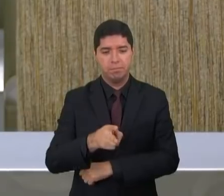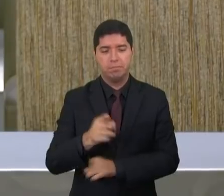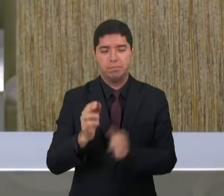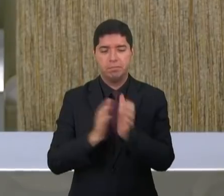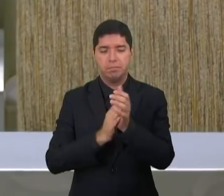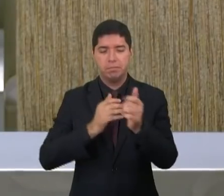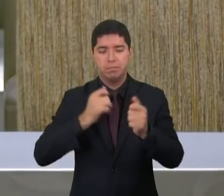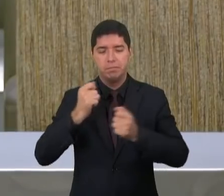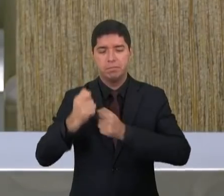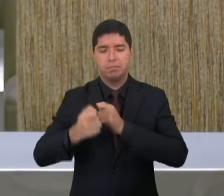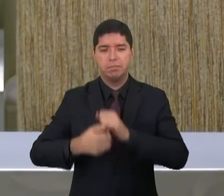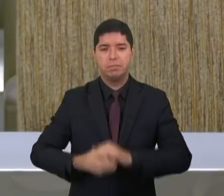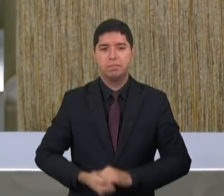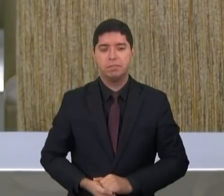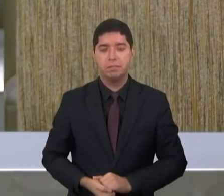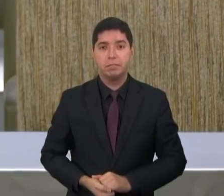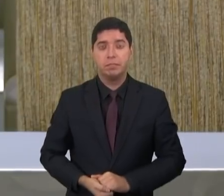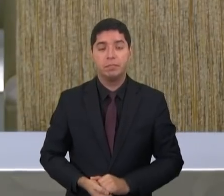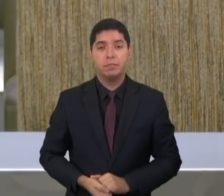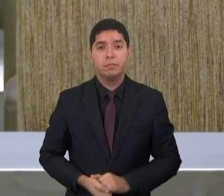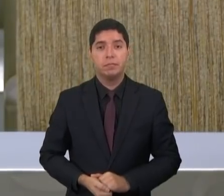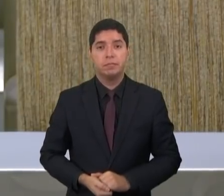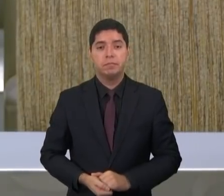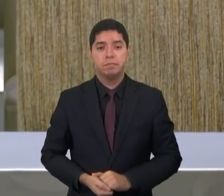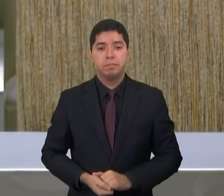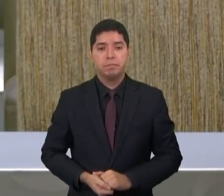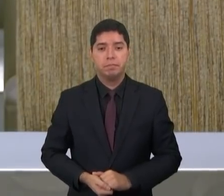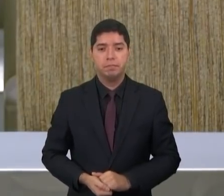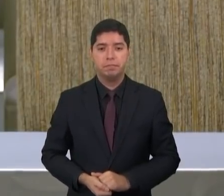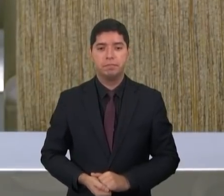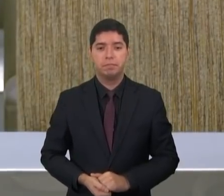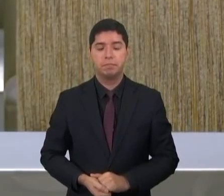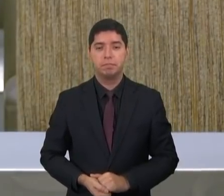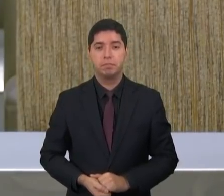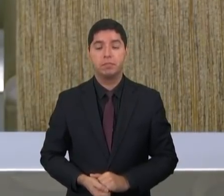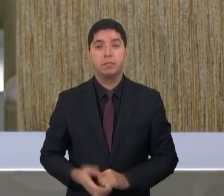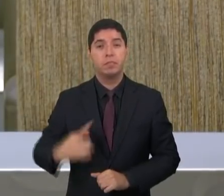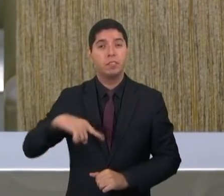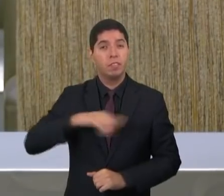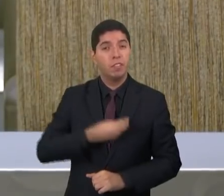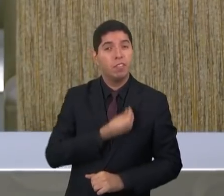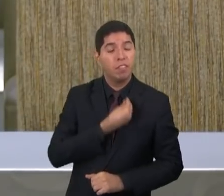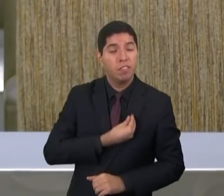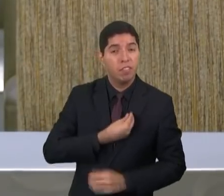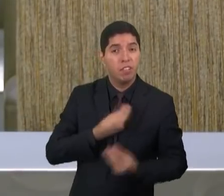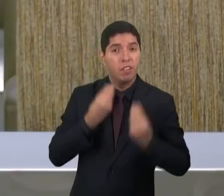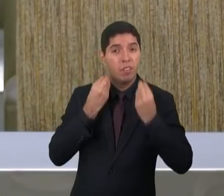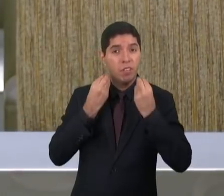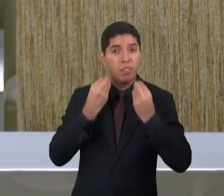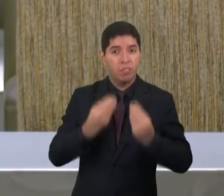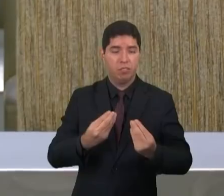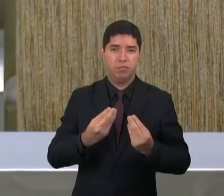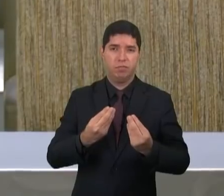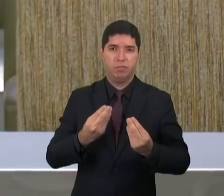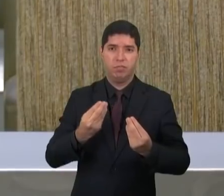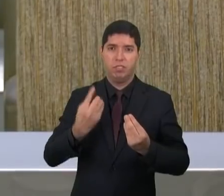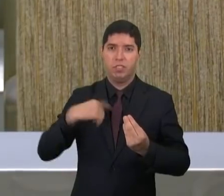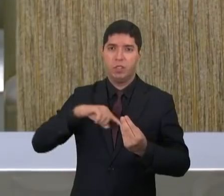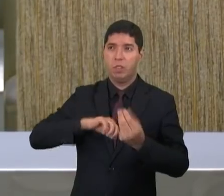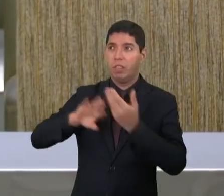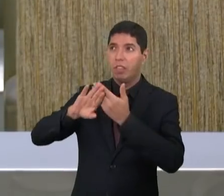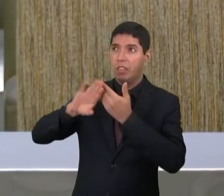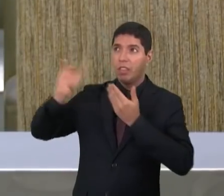Aleluia. E o que aconteceria conosco se Deus não estivesse conosco? O inimigo teria nos